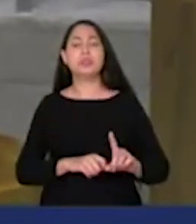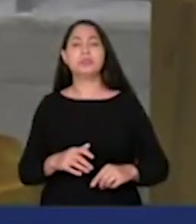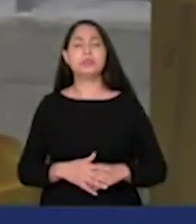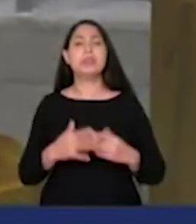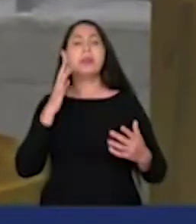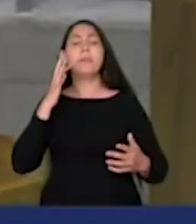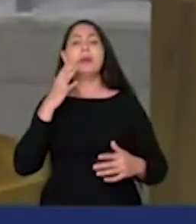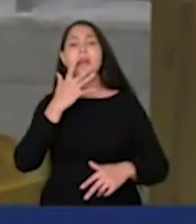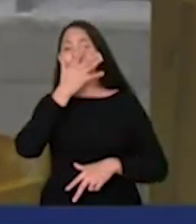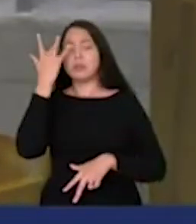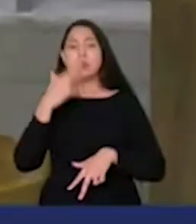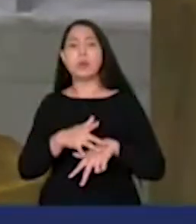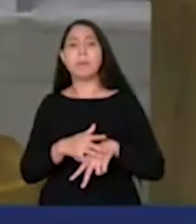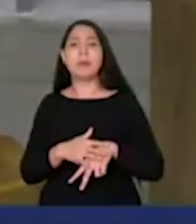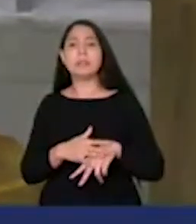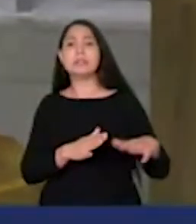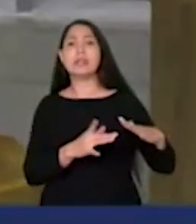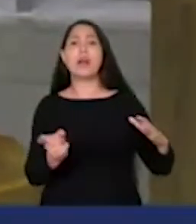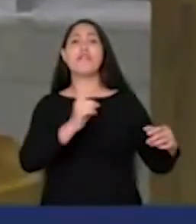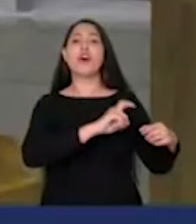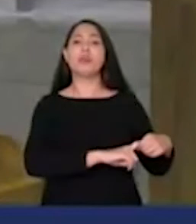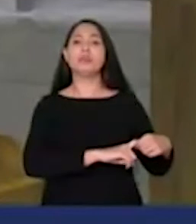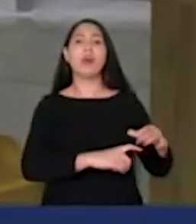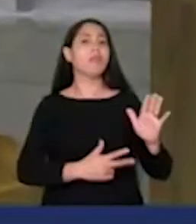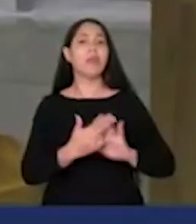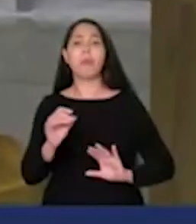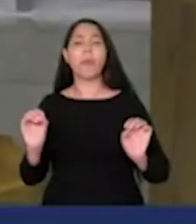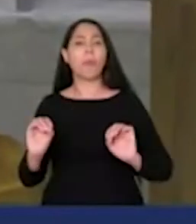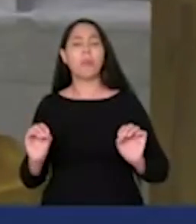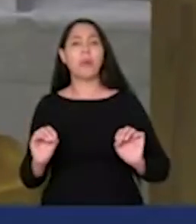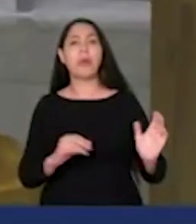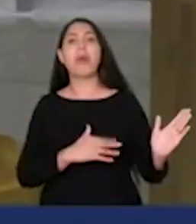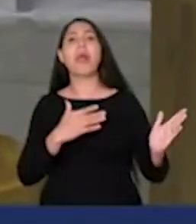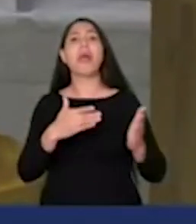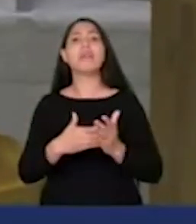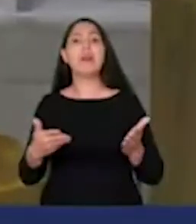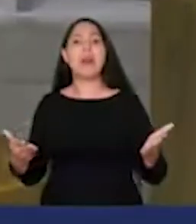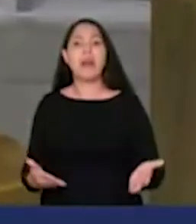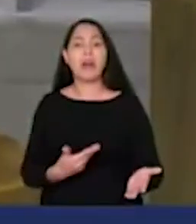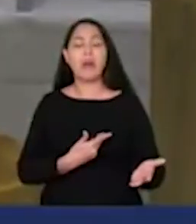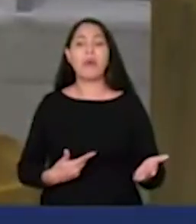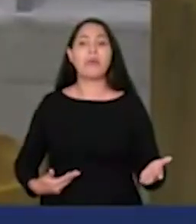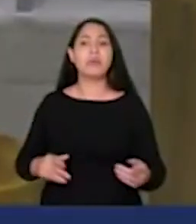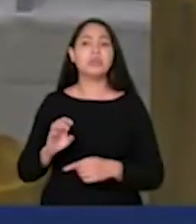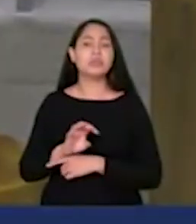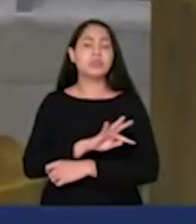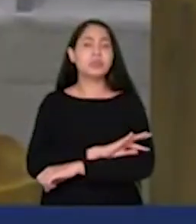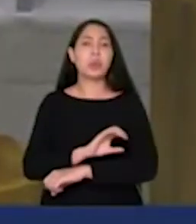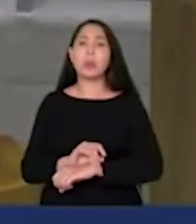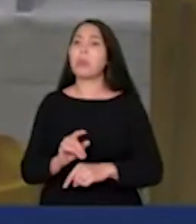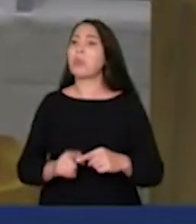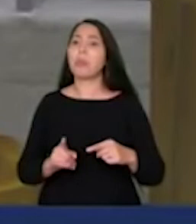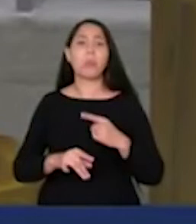ser submetido à cirurgia e até agora o governo do estado não resolve o problema,